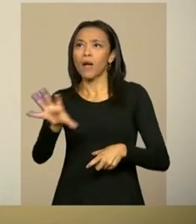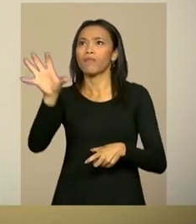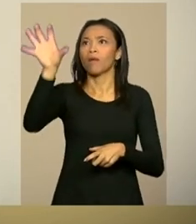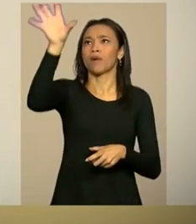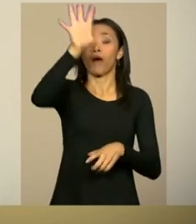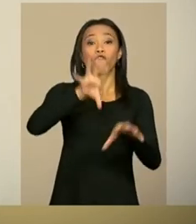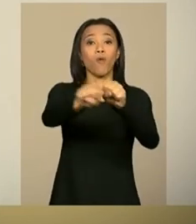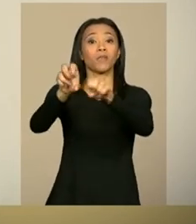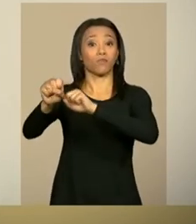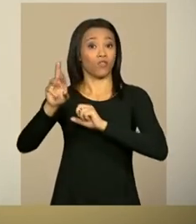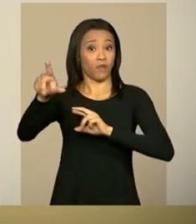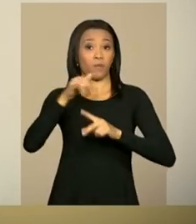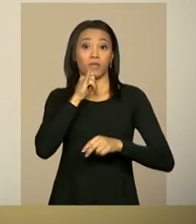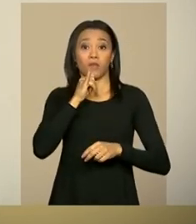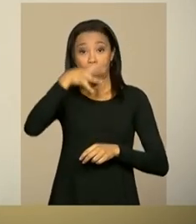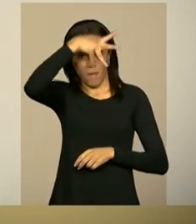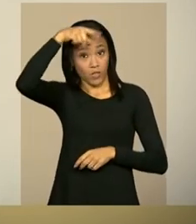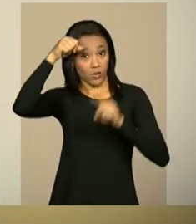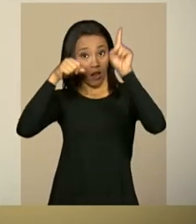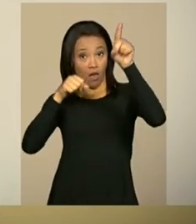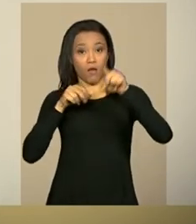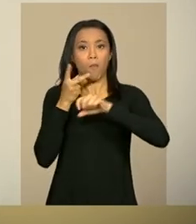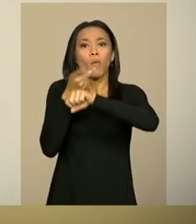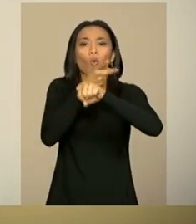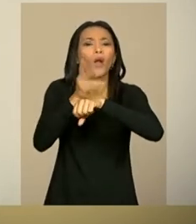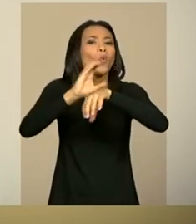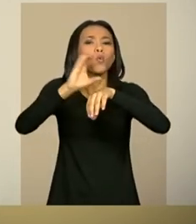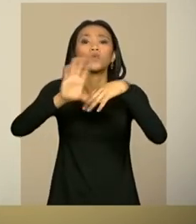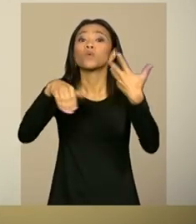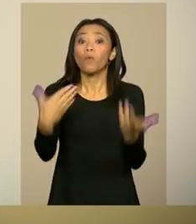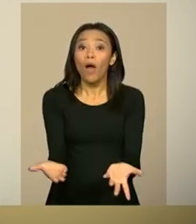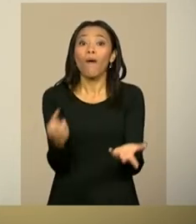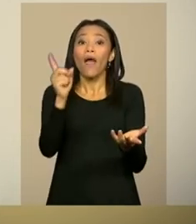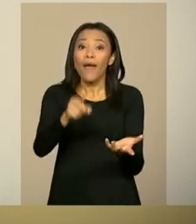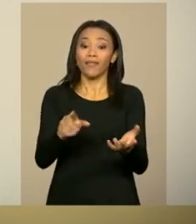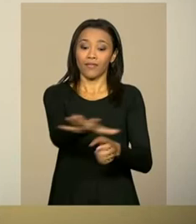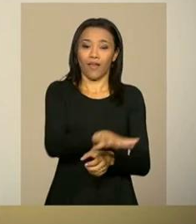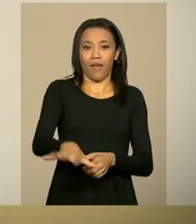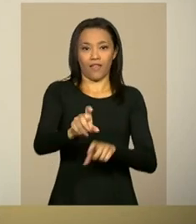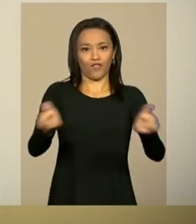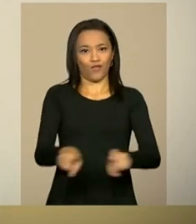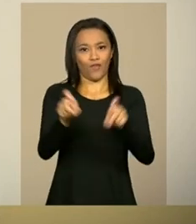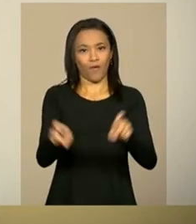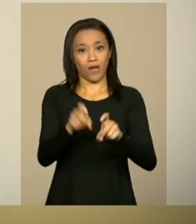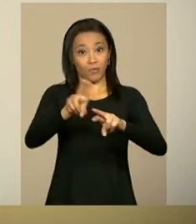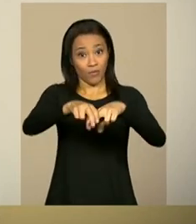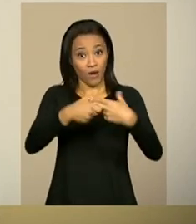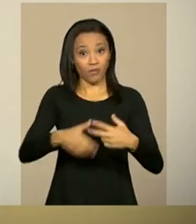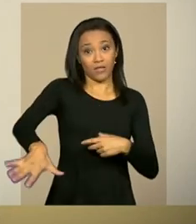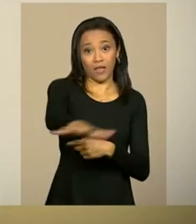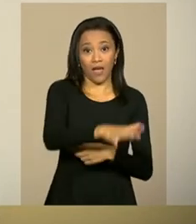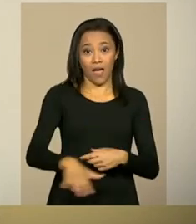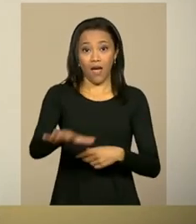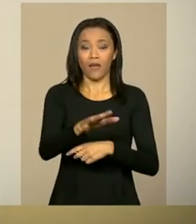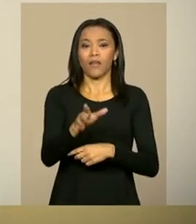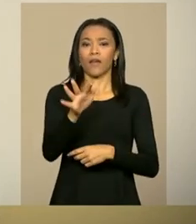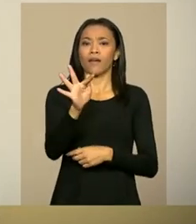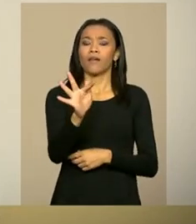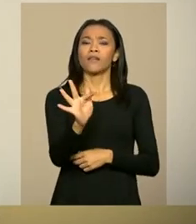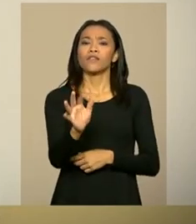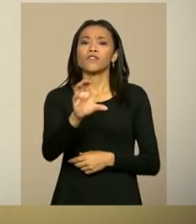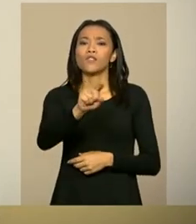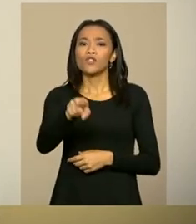são diferentes no Amazonas o curso mais procurado é o de técnico em informática por conta da zona franca onde os